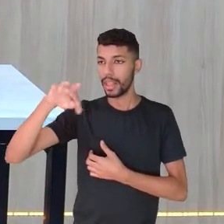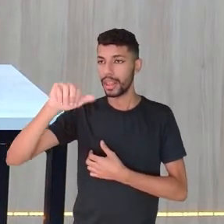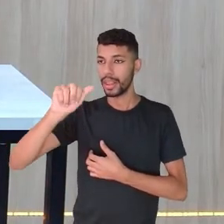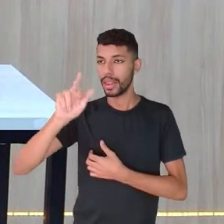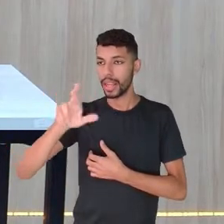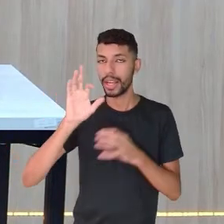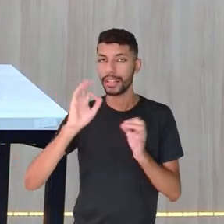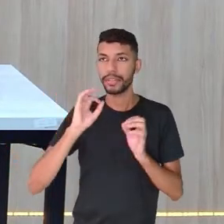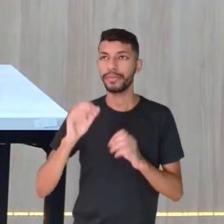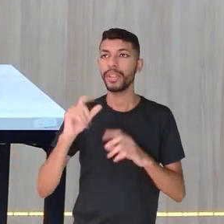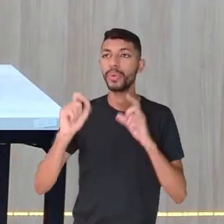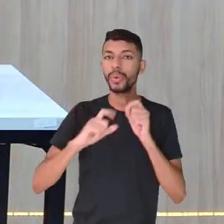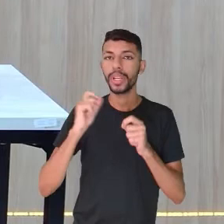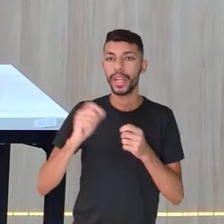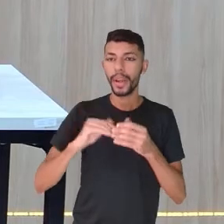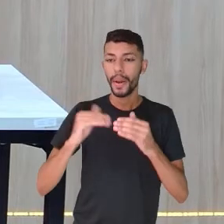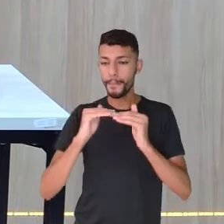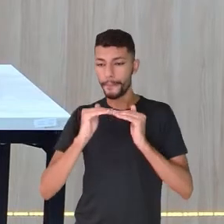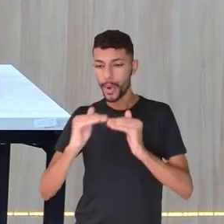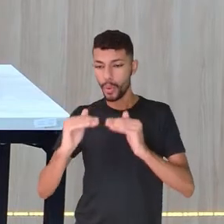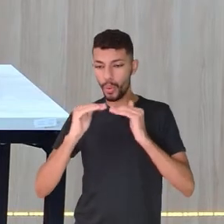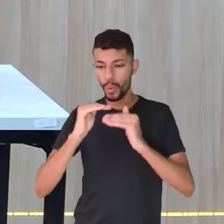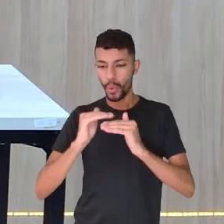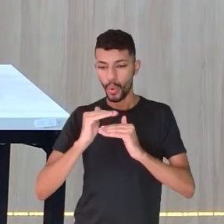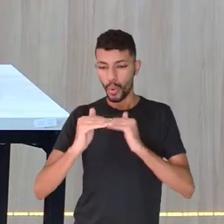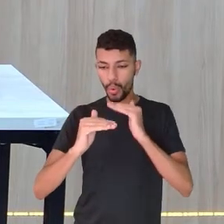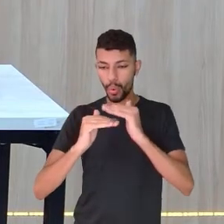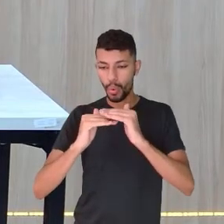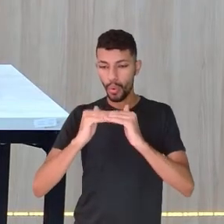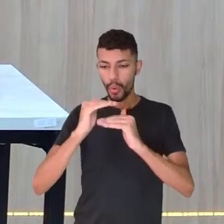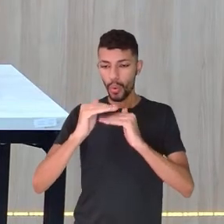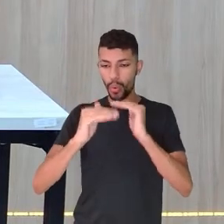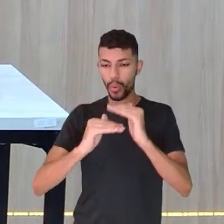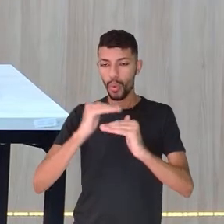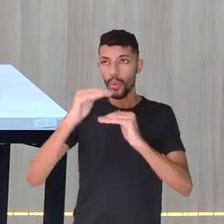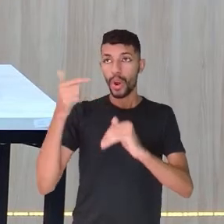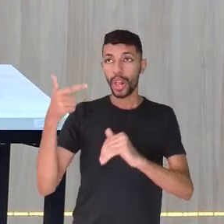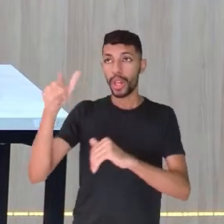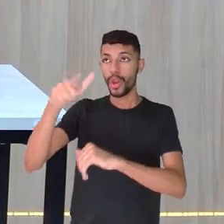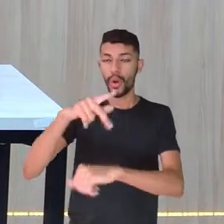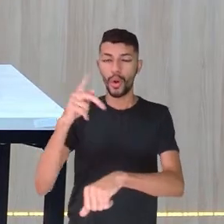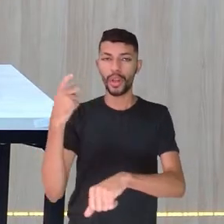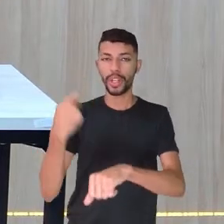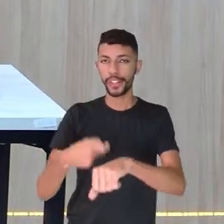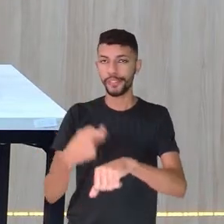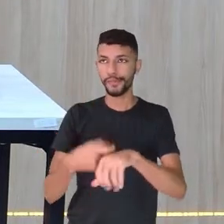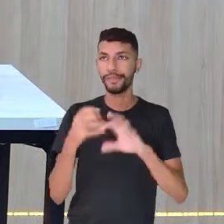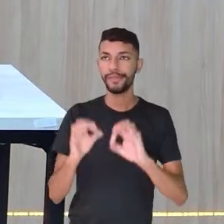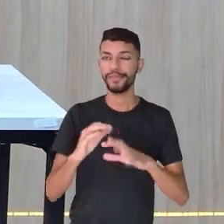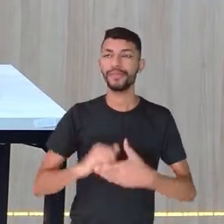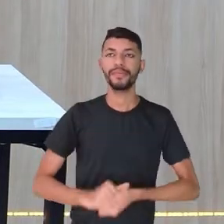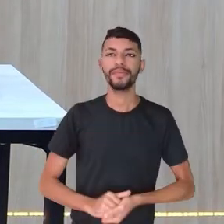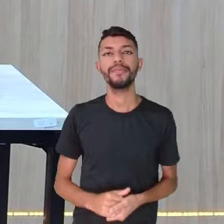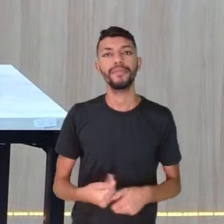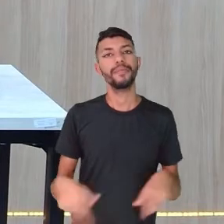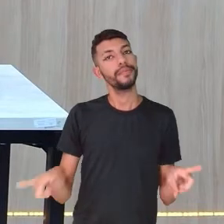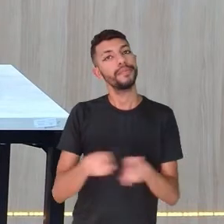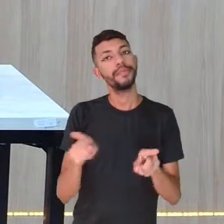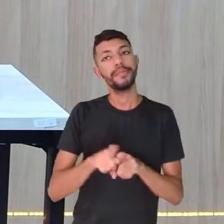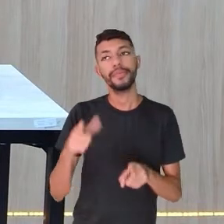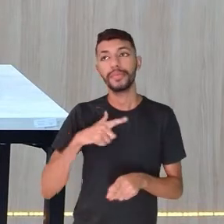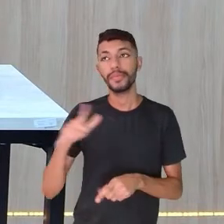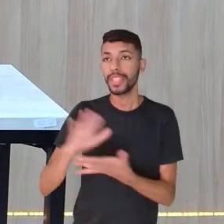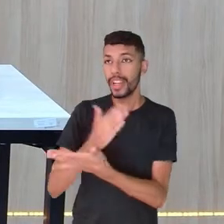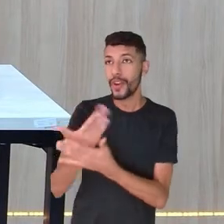aí de rochas, né, provenientes de outras rochas. E aí nós vamos ter algumas curiosidades,